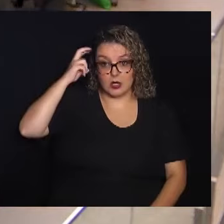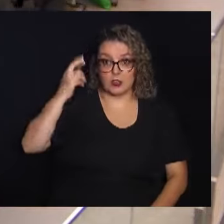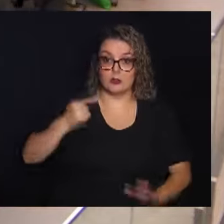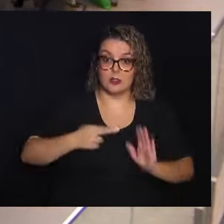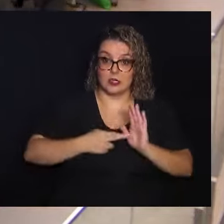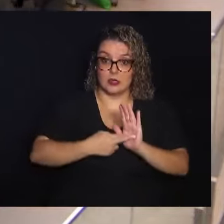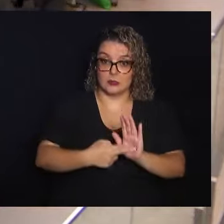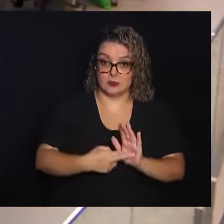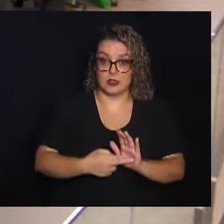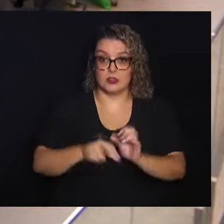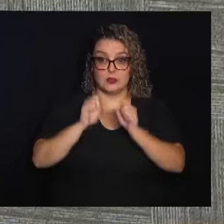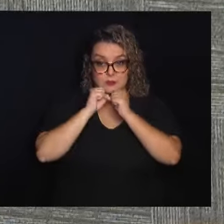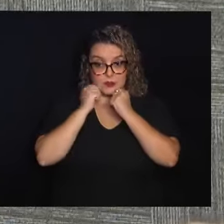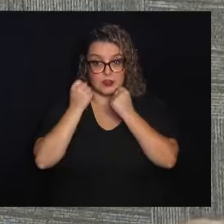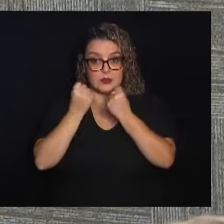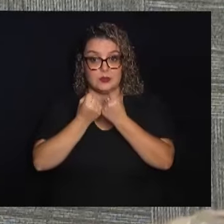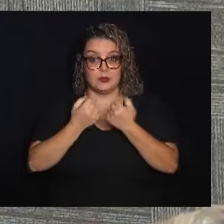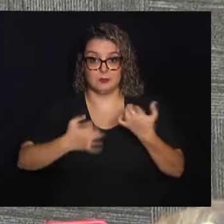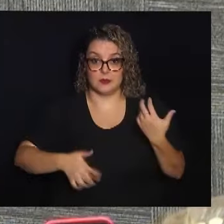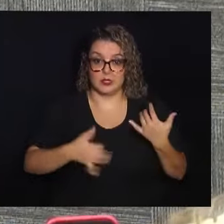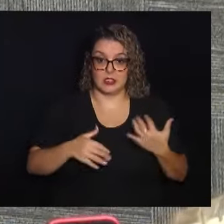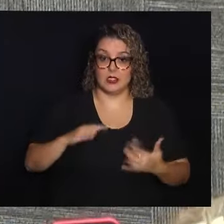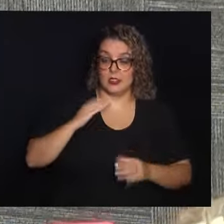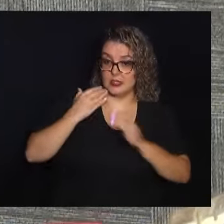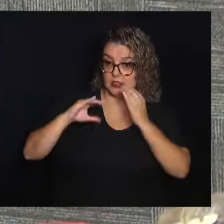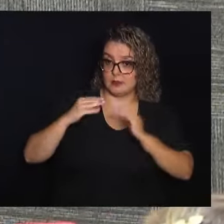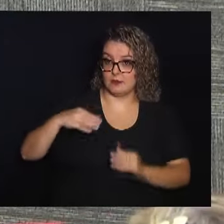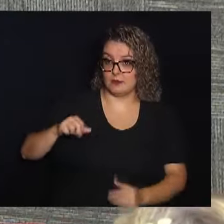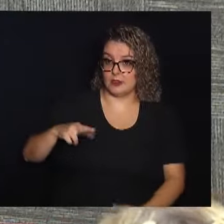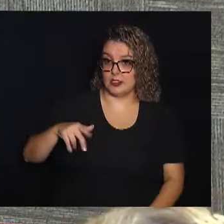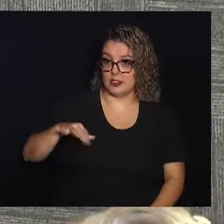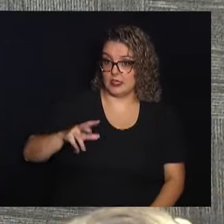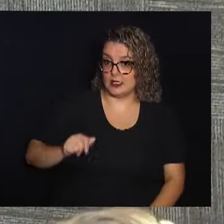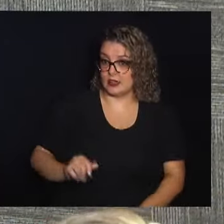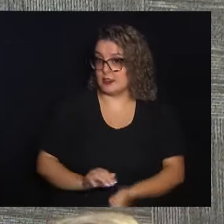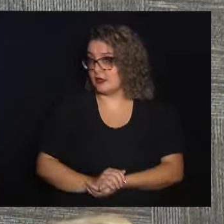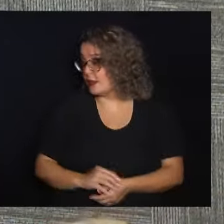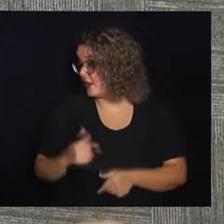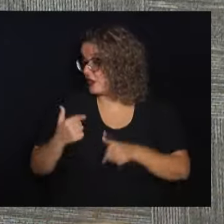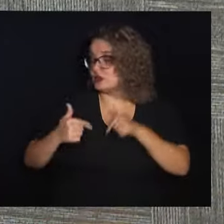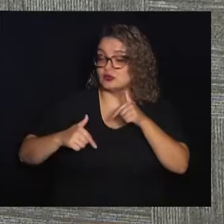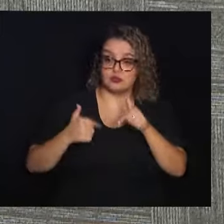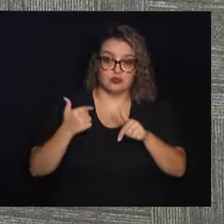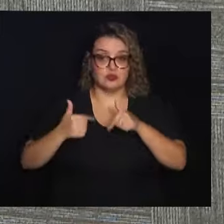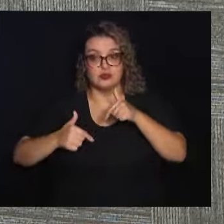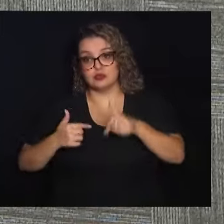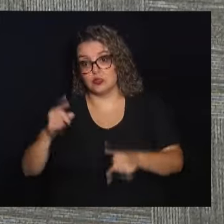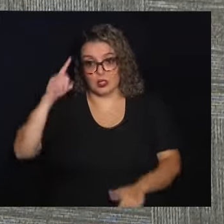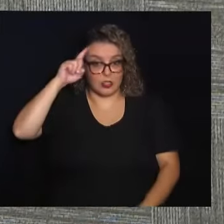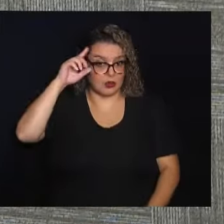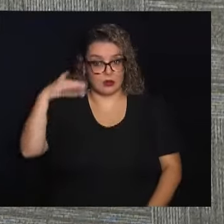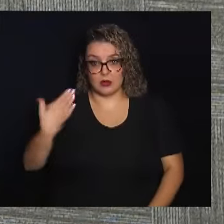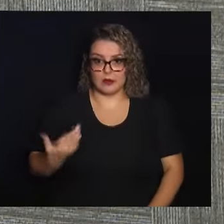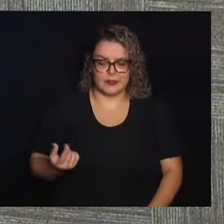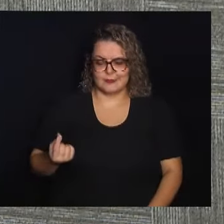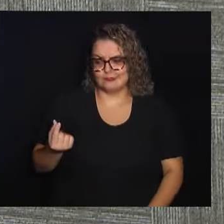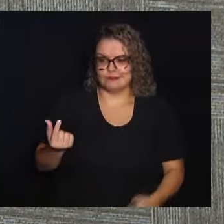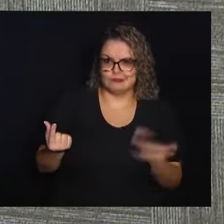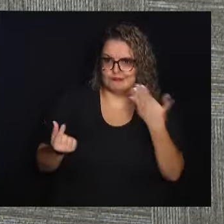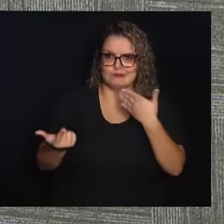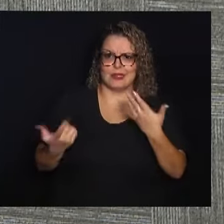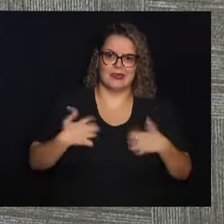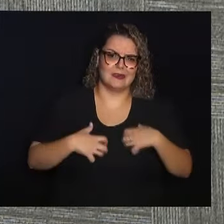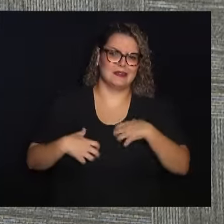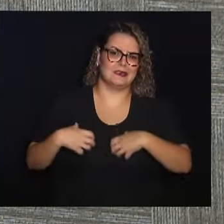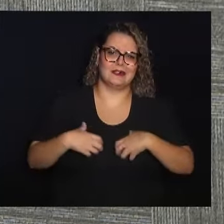foi representada no seminário com uma apresentação da cantora Marília Correia trabalho o dia inteiro Todo dia não vê a do dinheiro que é